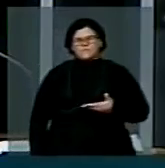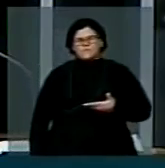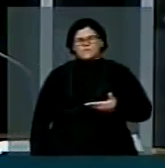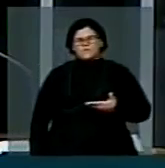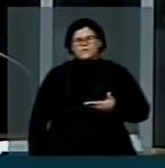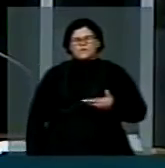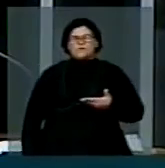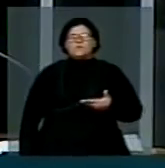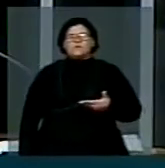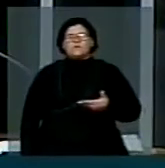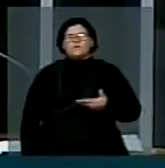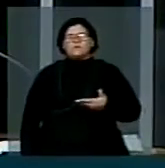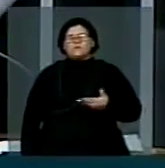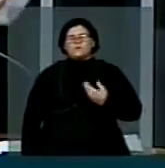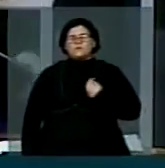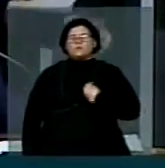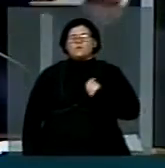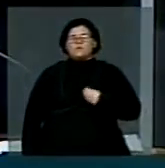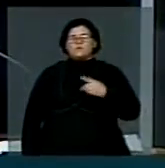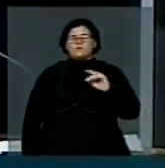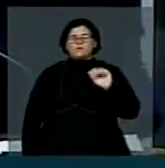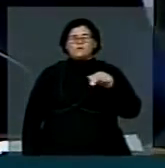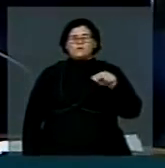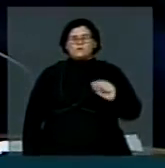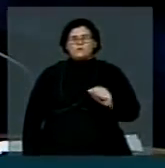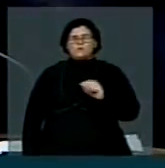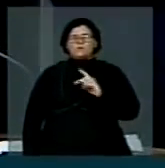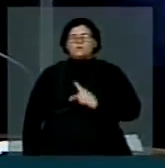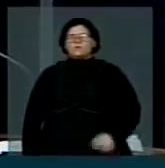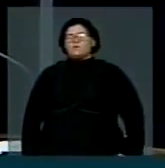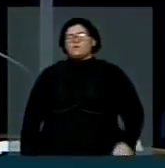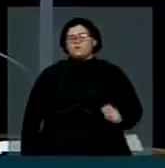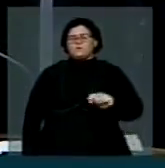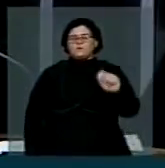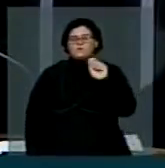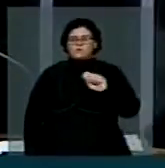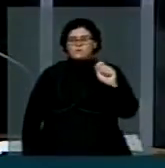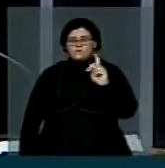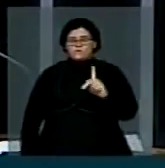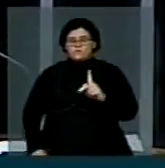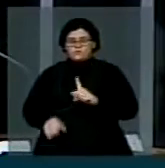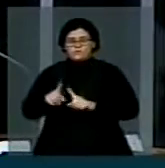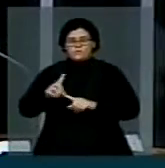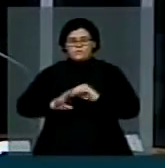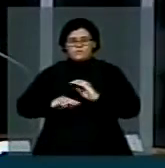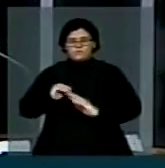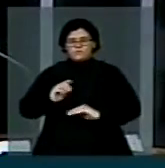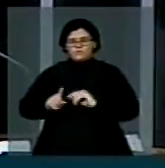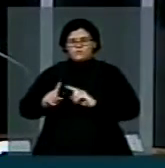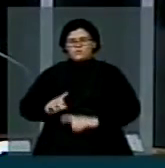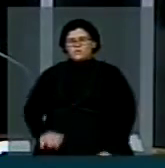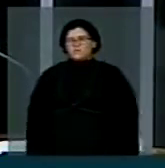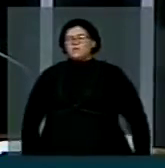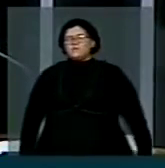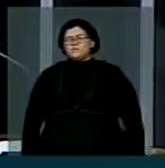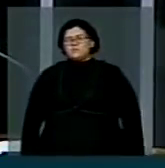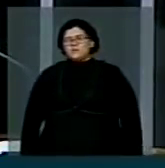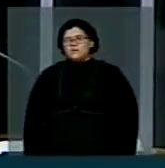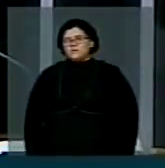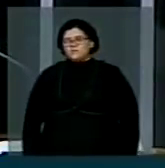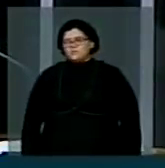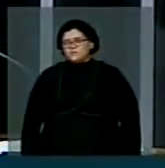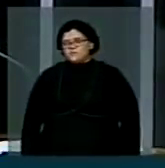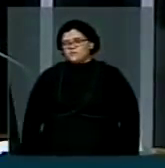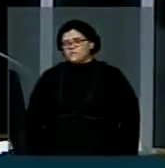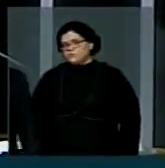plenário da senhora Diana, presidente da Associação dos Produtores Rurais, lá do Roncador, na região